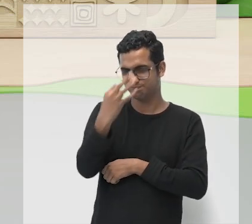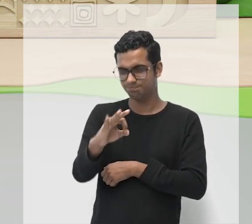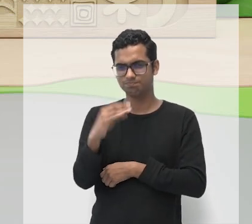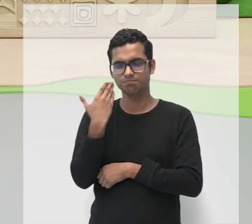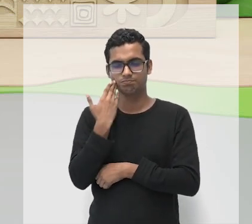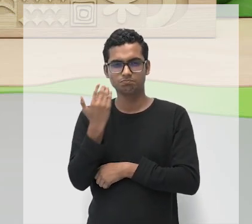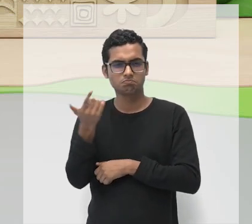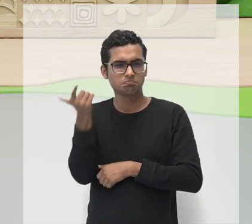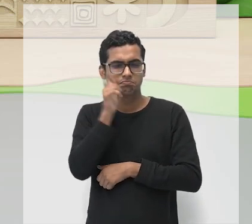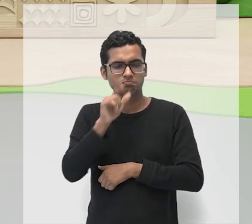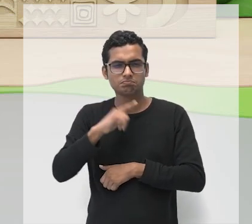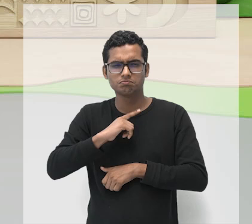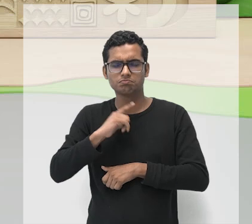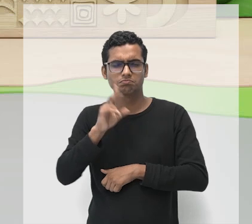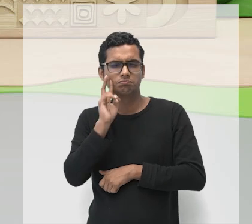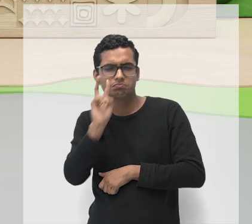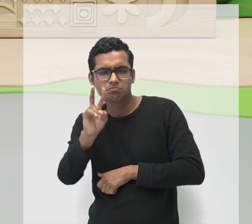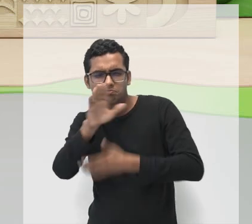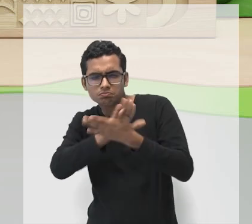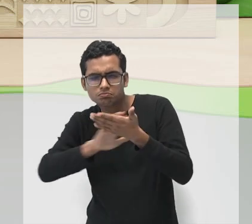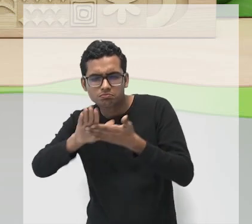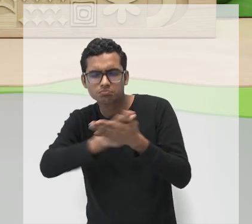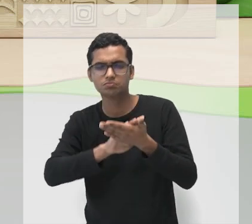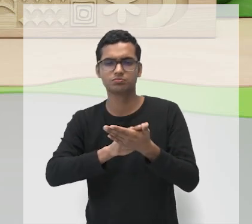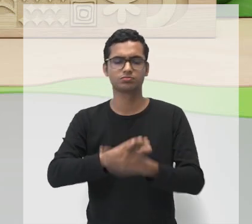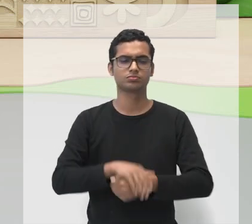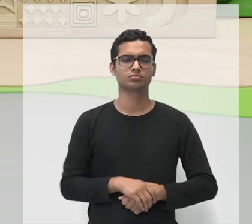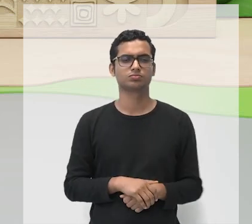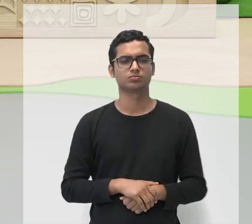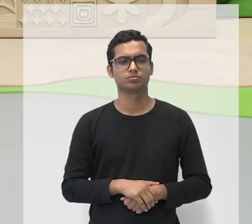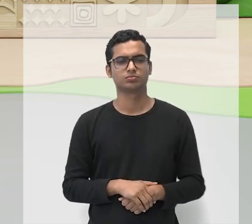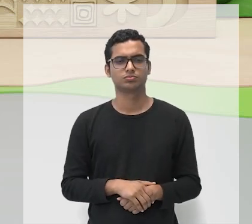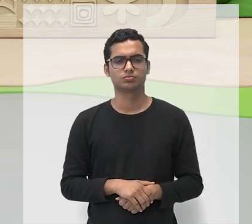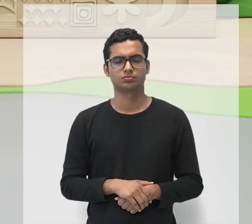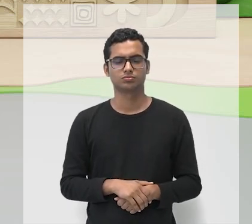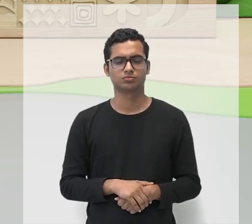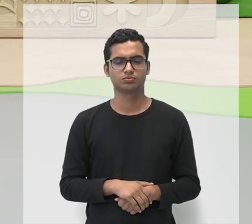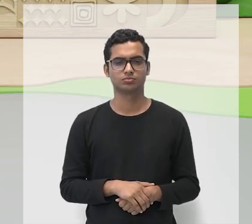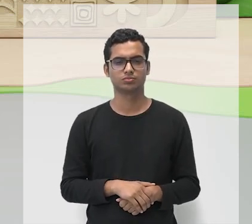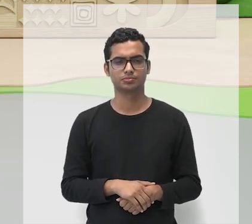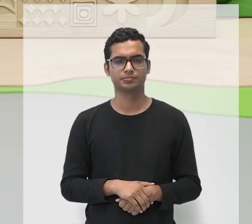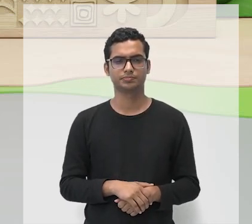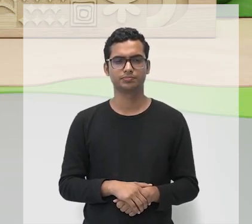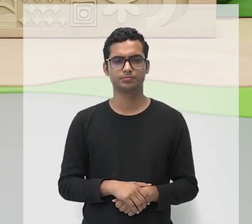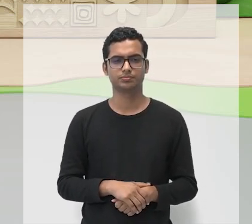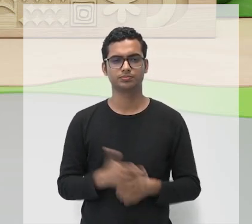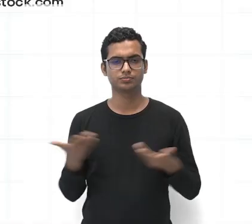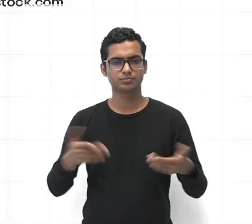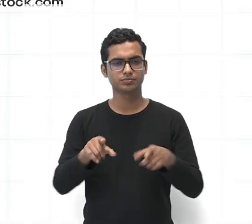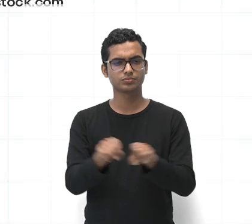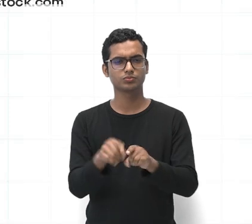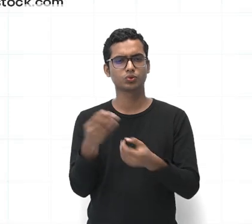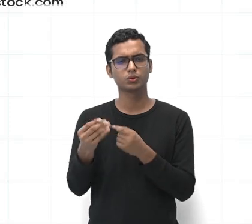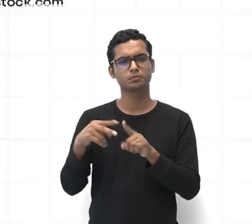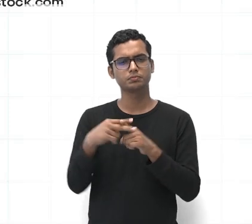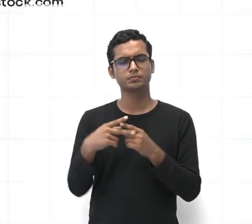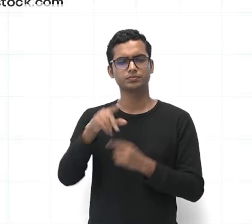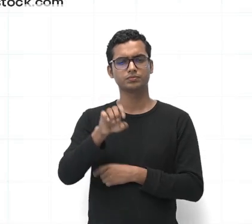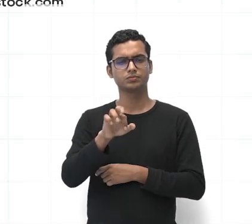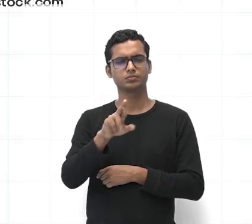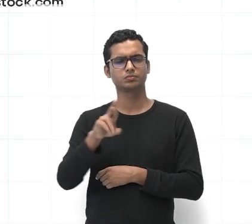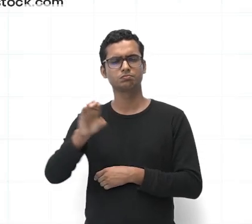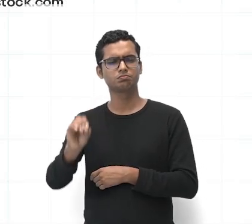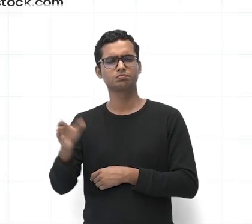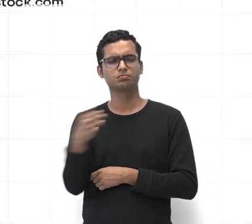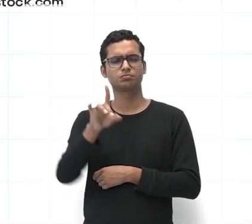Então, para a gente entender um pouquinho sobre a miopia, vamos falar sobre a refração, ou o erro da refração. Então,